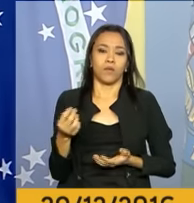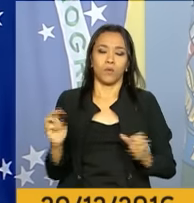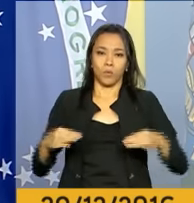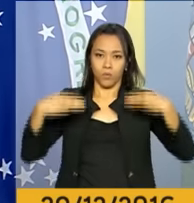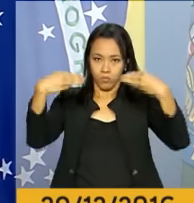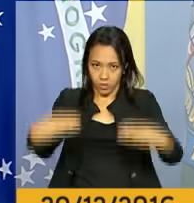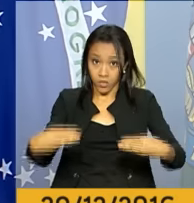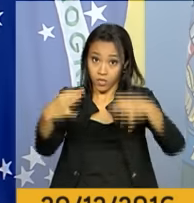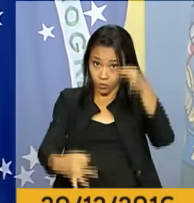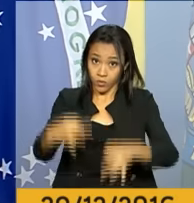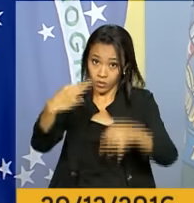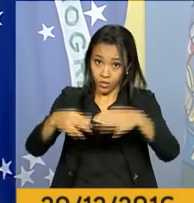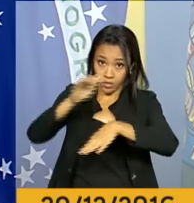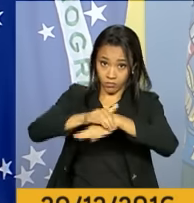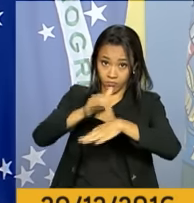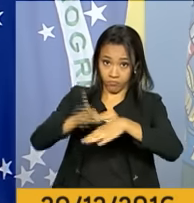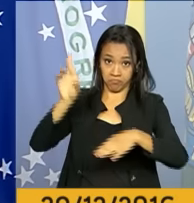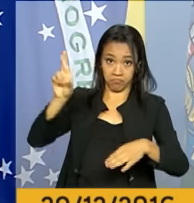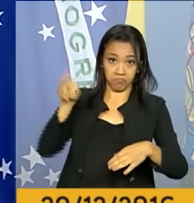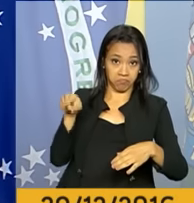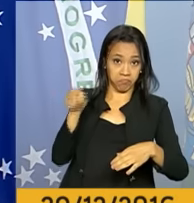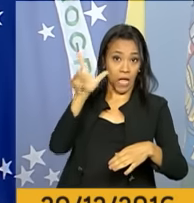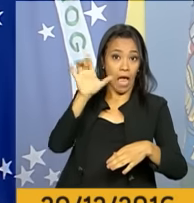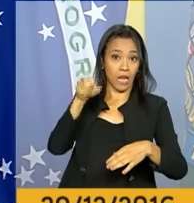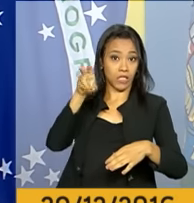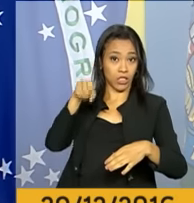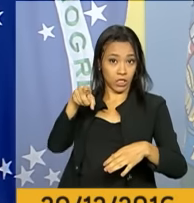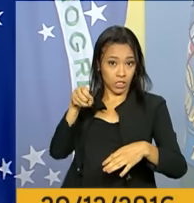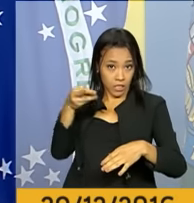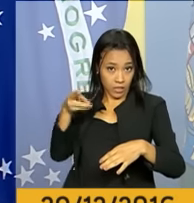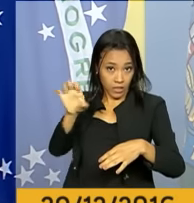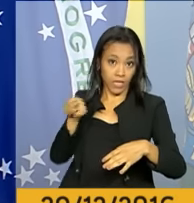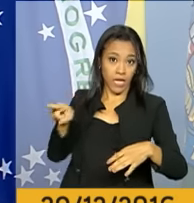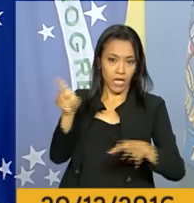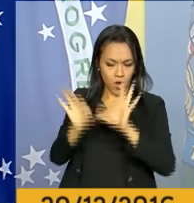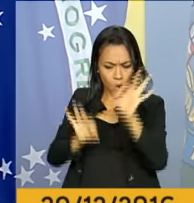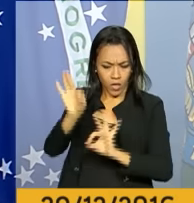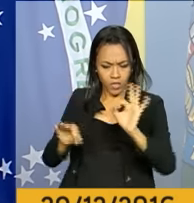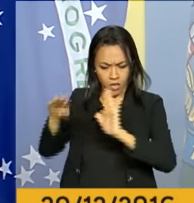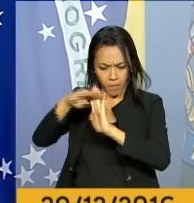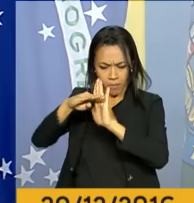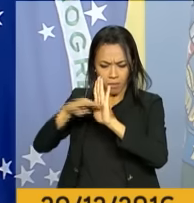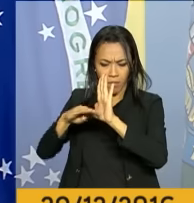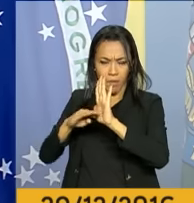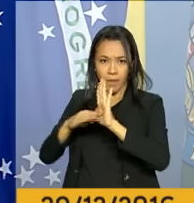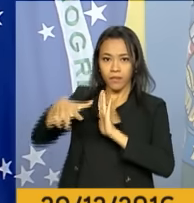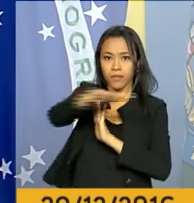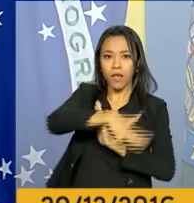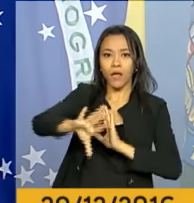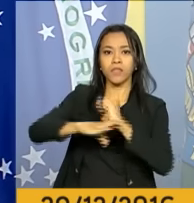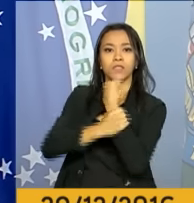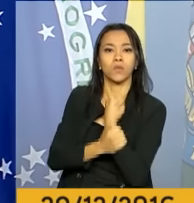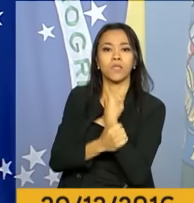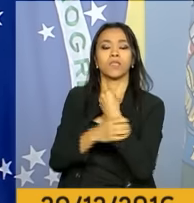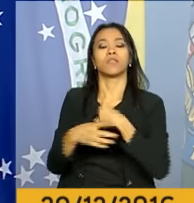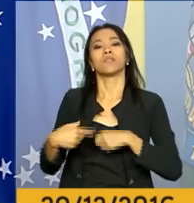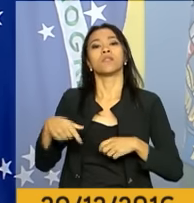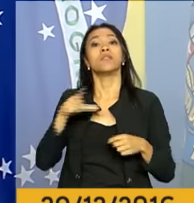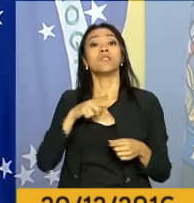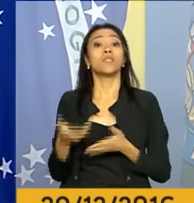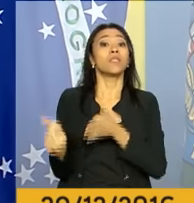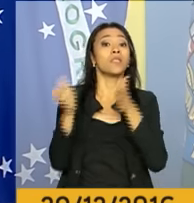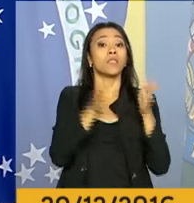Justiça do Alexandre Moraes cuidou de organizar um plano de segurança pública e agora no fundo penitenciário no fund